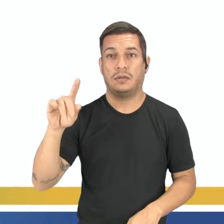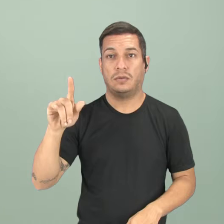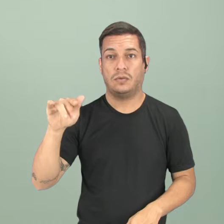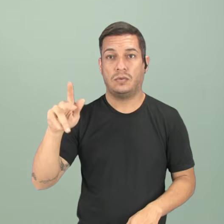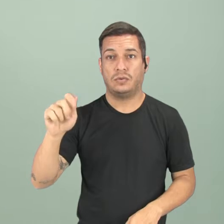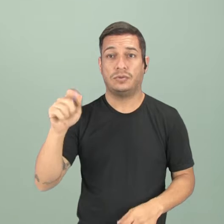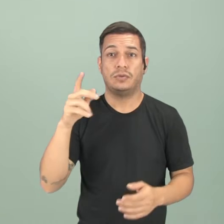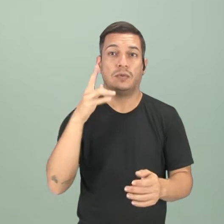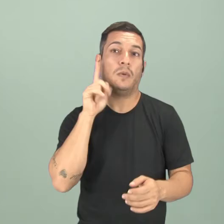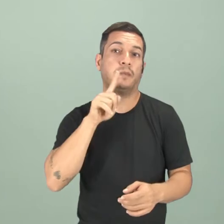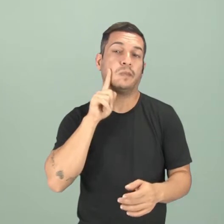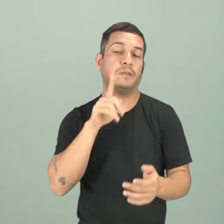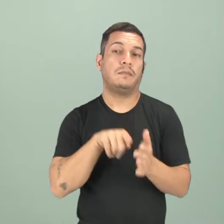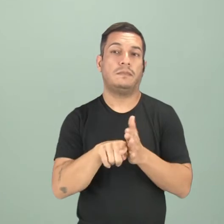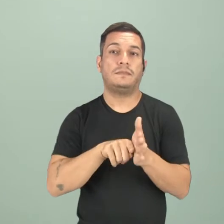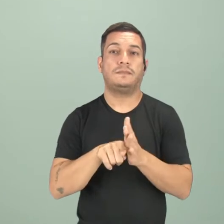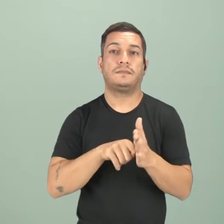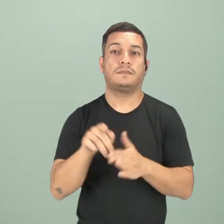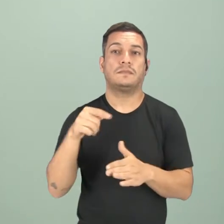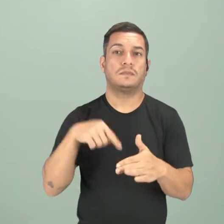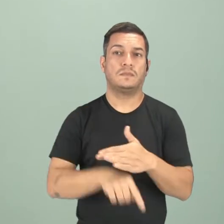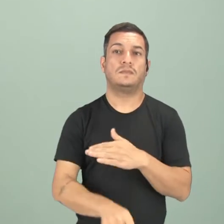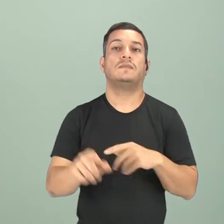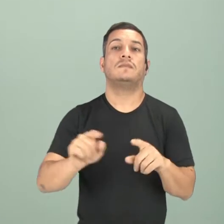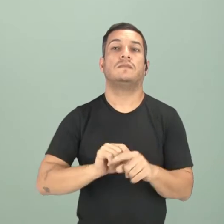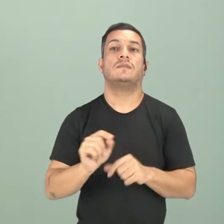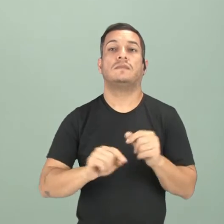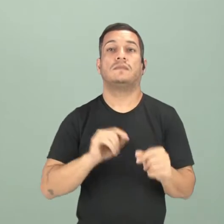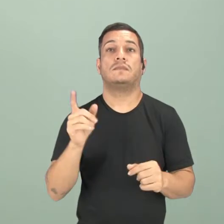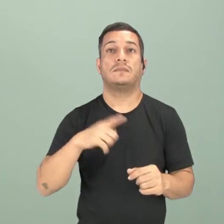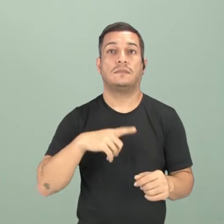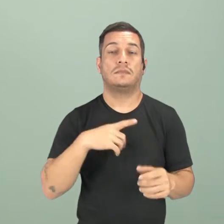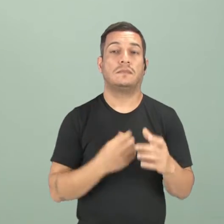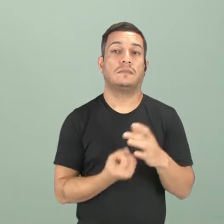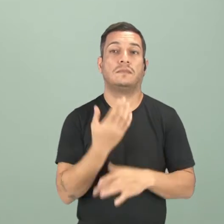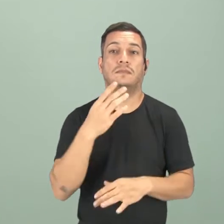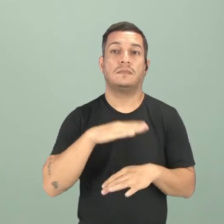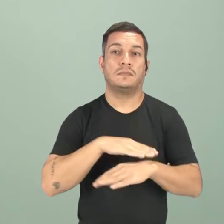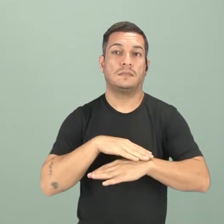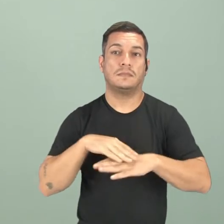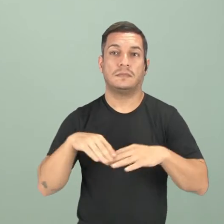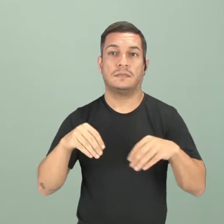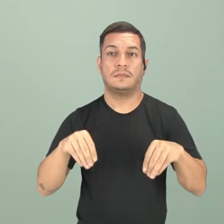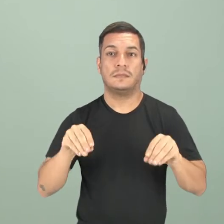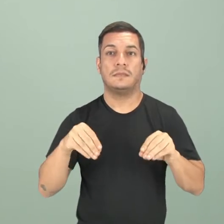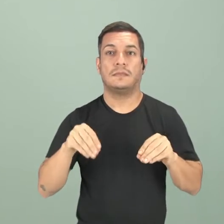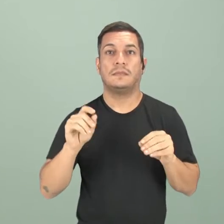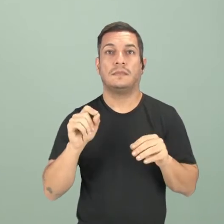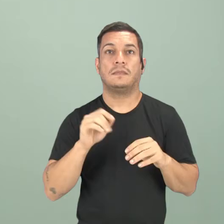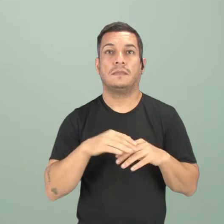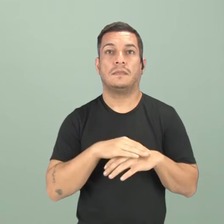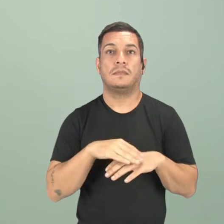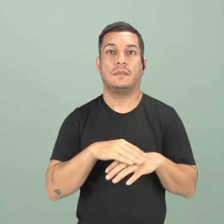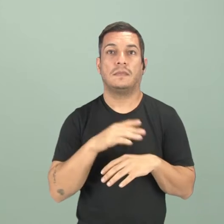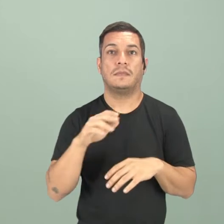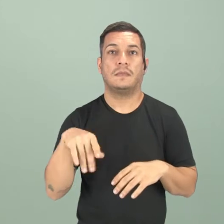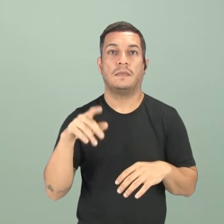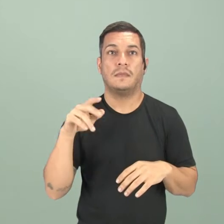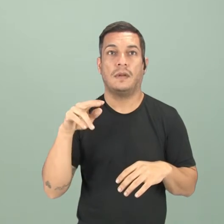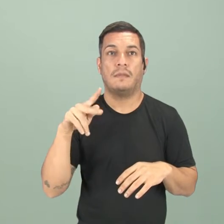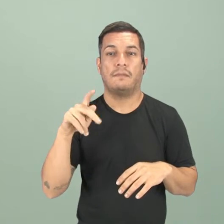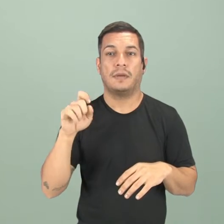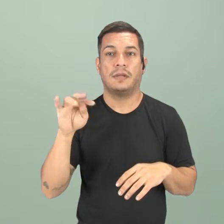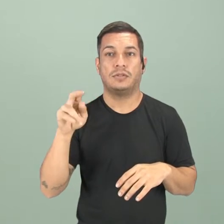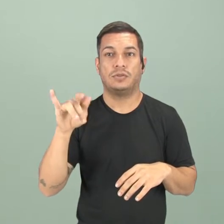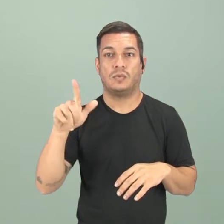acontecem pesquisas avançadas no sentido de produzir um tecido de nanopartículas em que vai melhorar ou